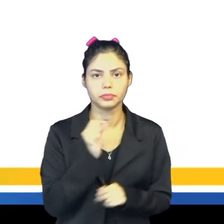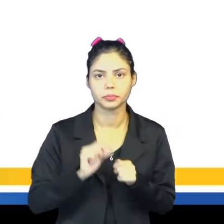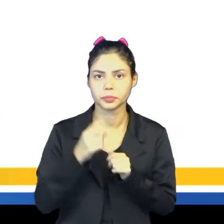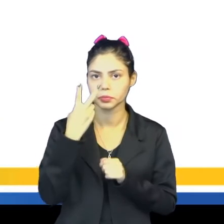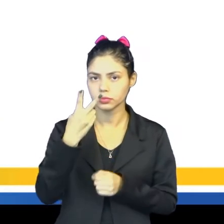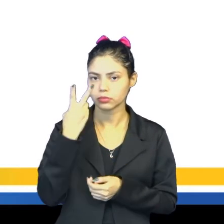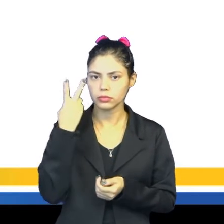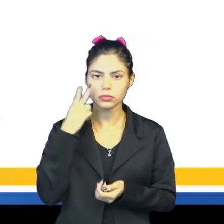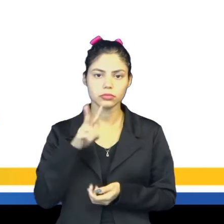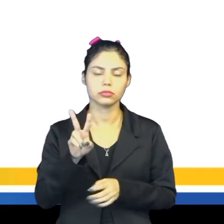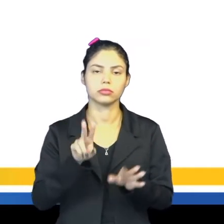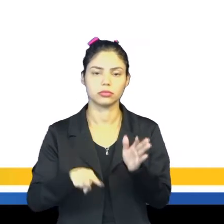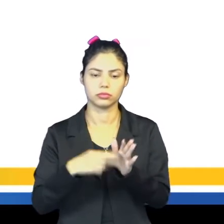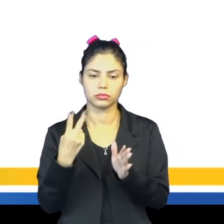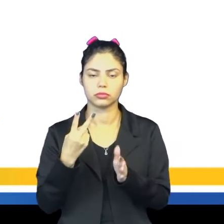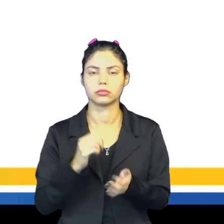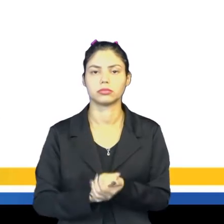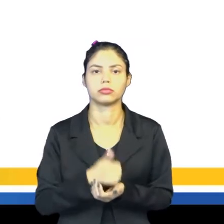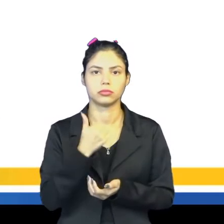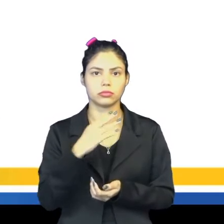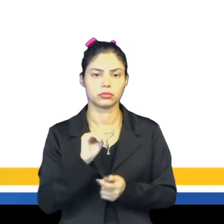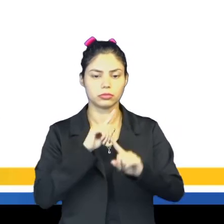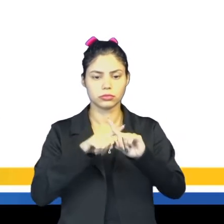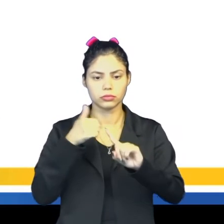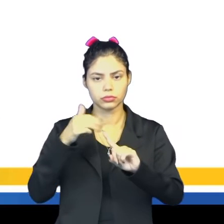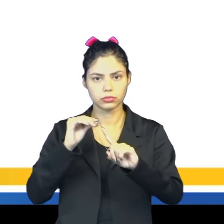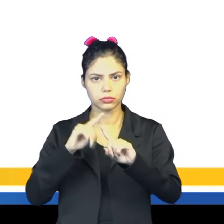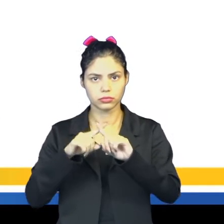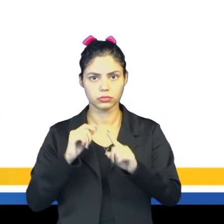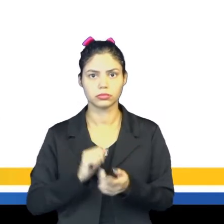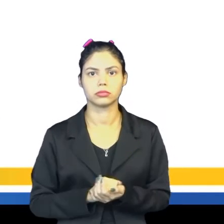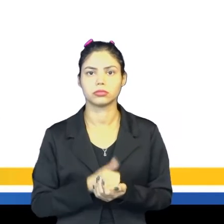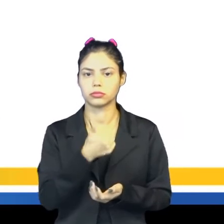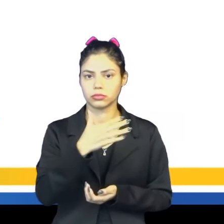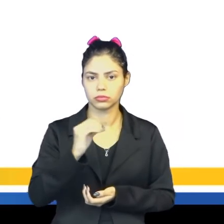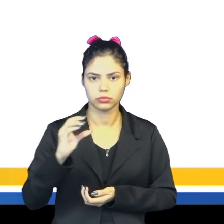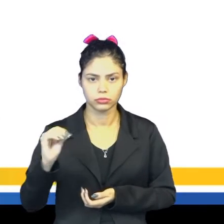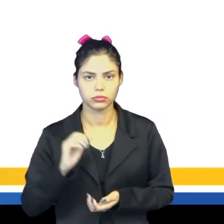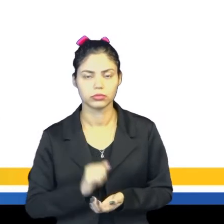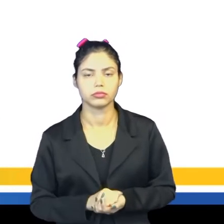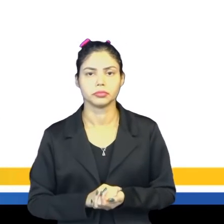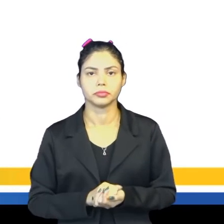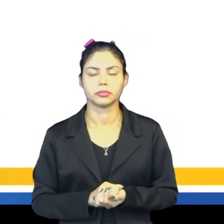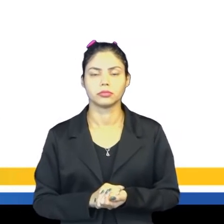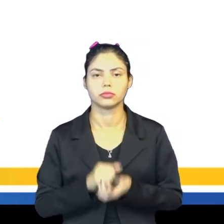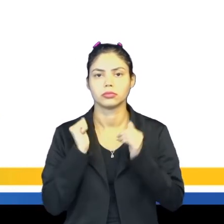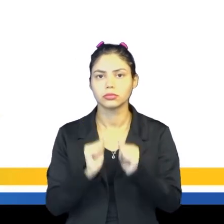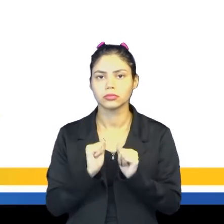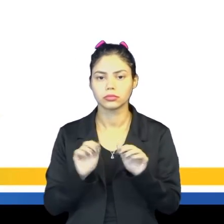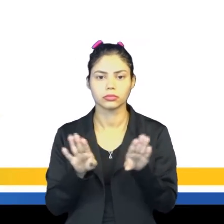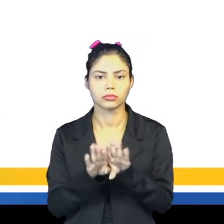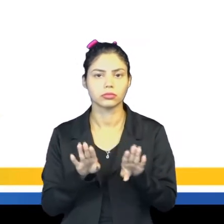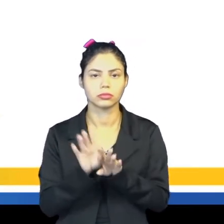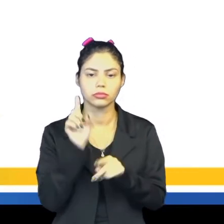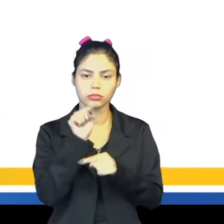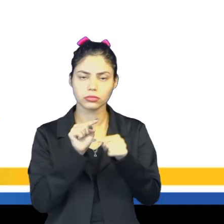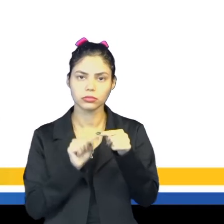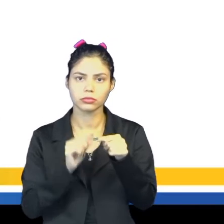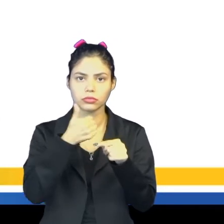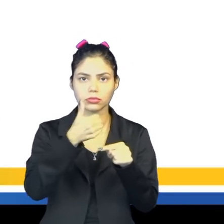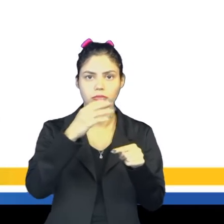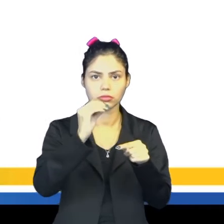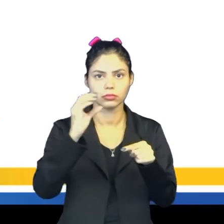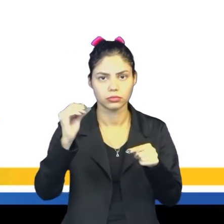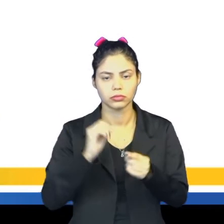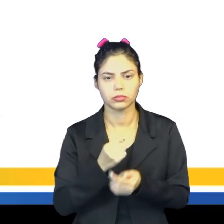por 10, nós falamos que 10 vezes 10 é 100. Ou seja, podemos também dividir por